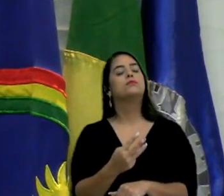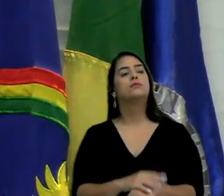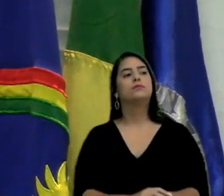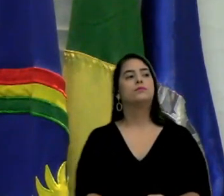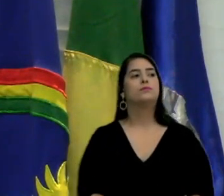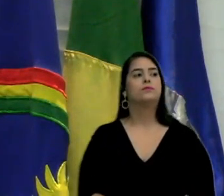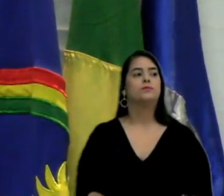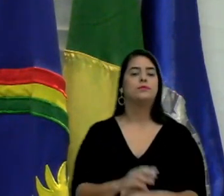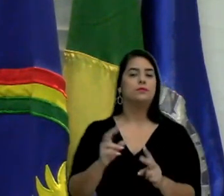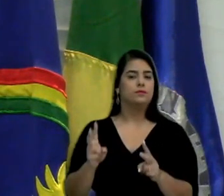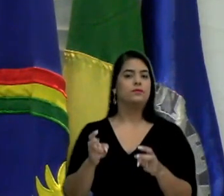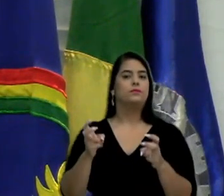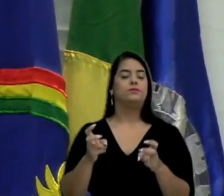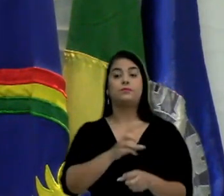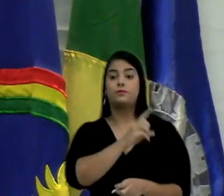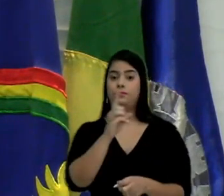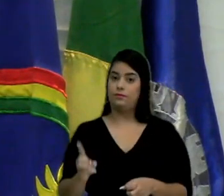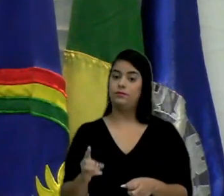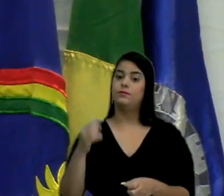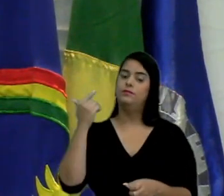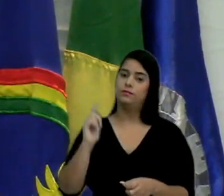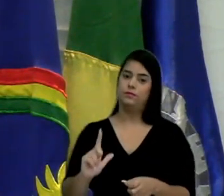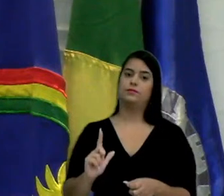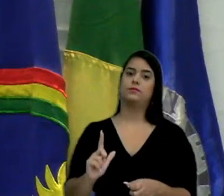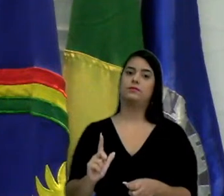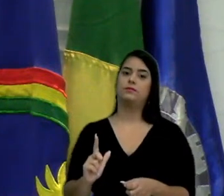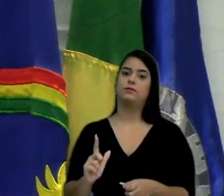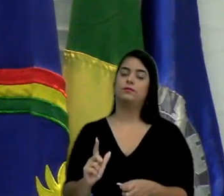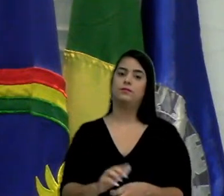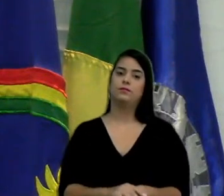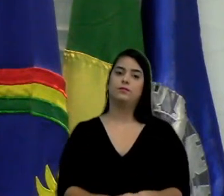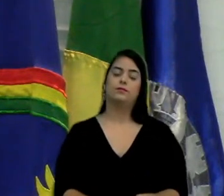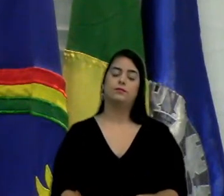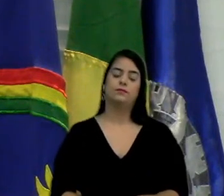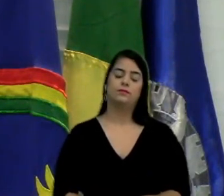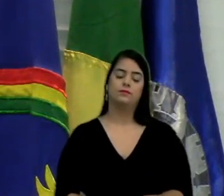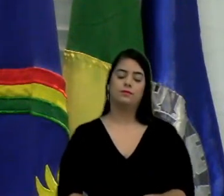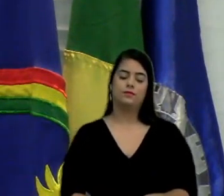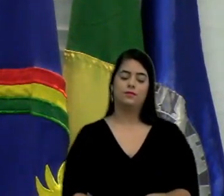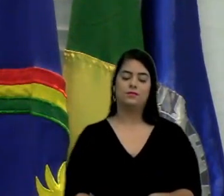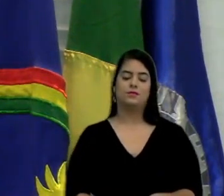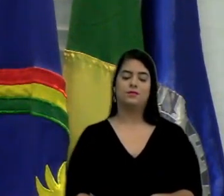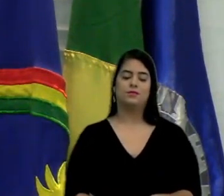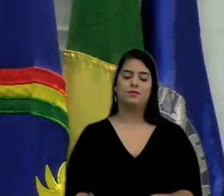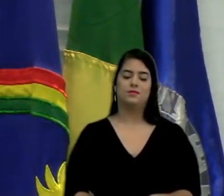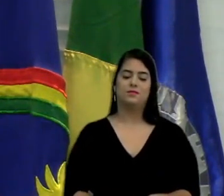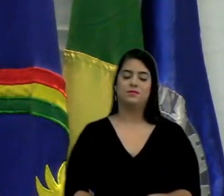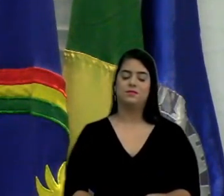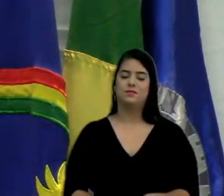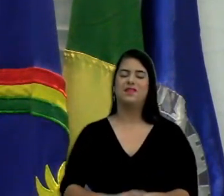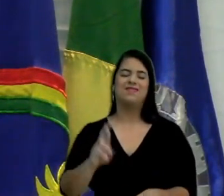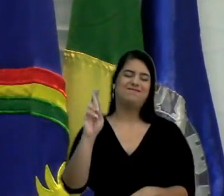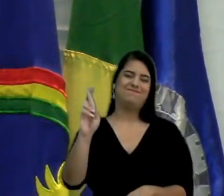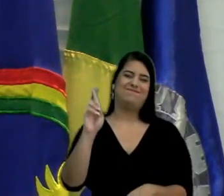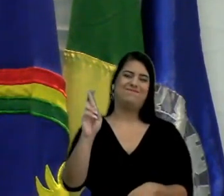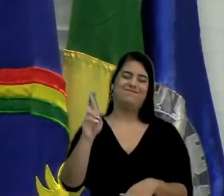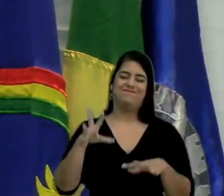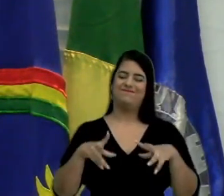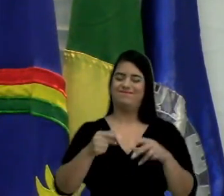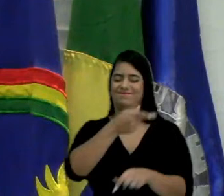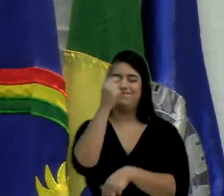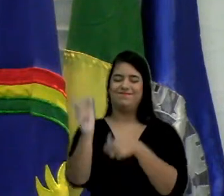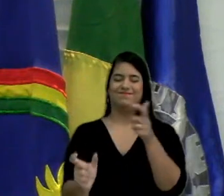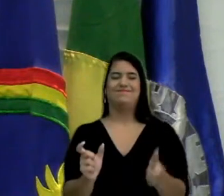despercebido e No dia que for selecionado não não participar porque não viu então boa sorte aí a todos os nossos agricultores e agricultoras